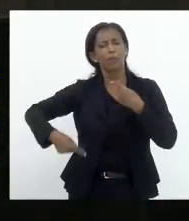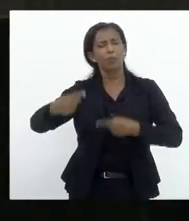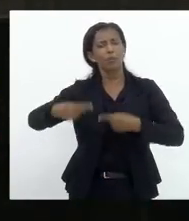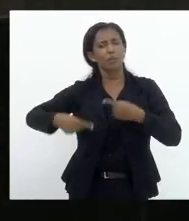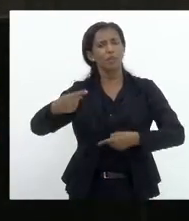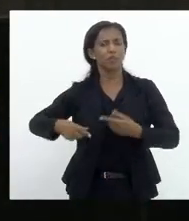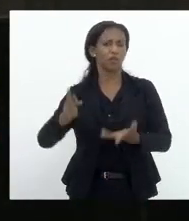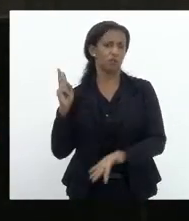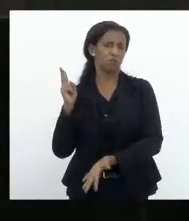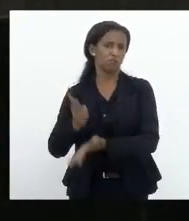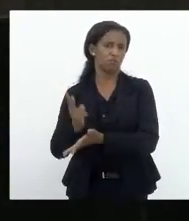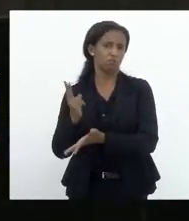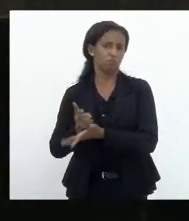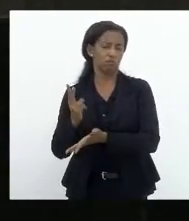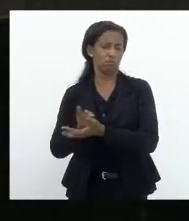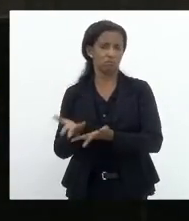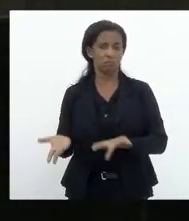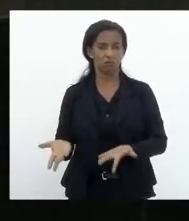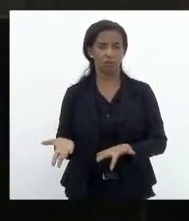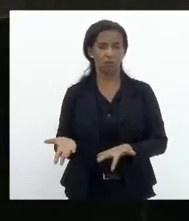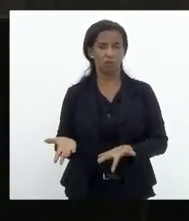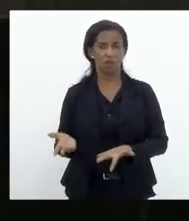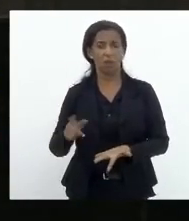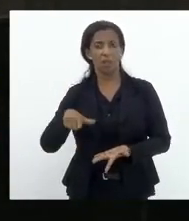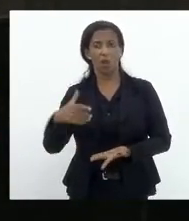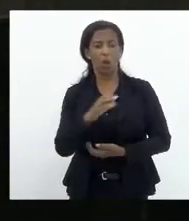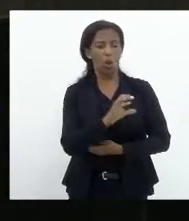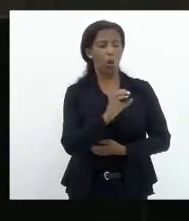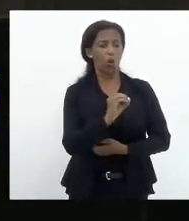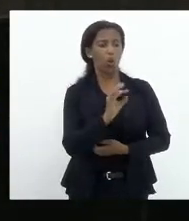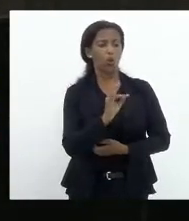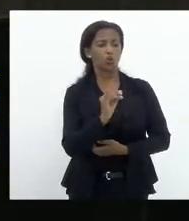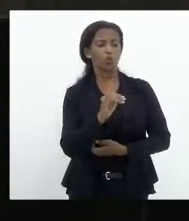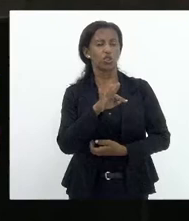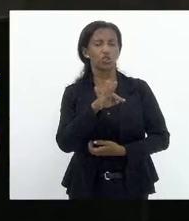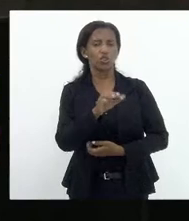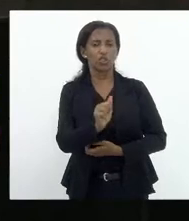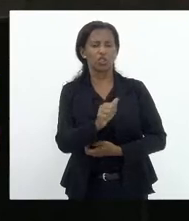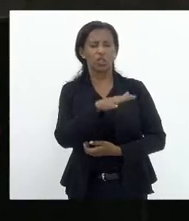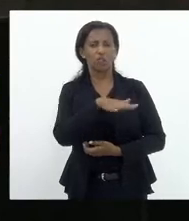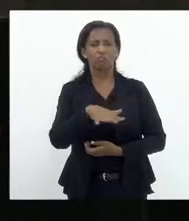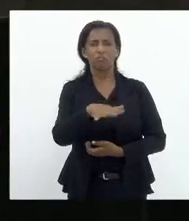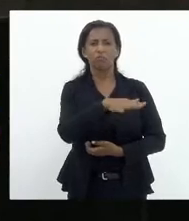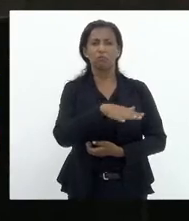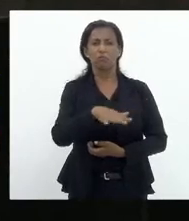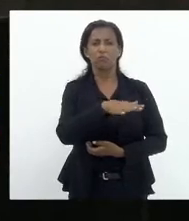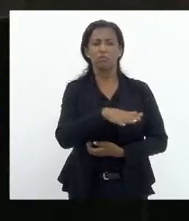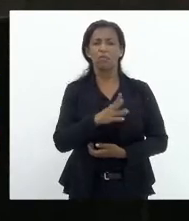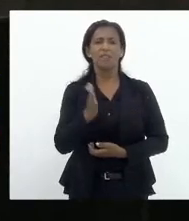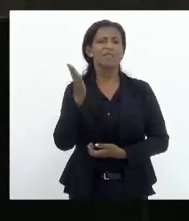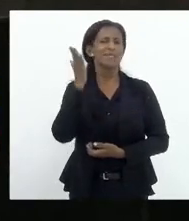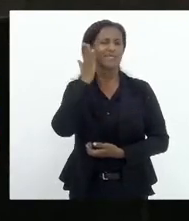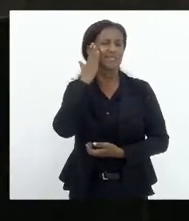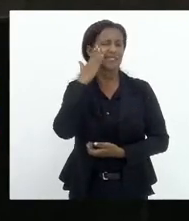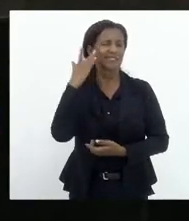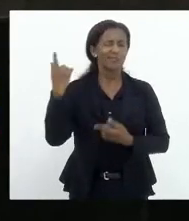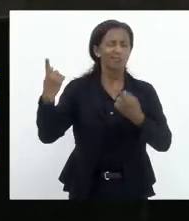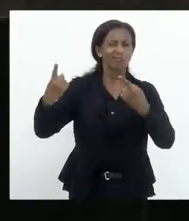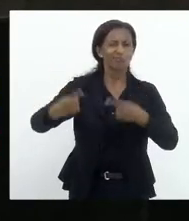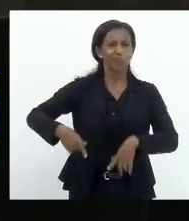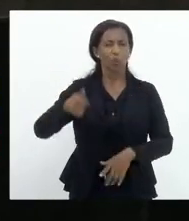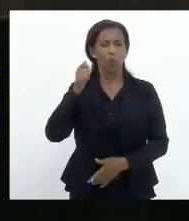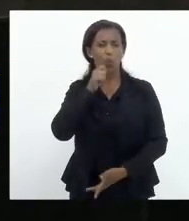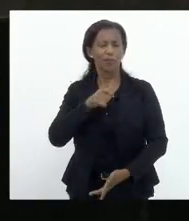permanecer ali enquanto o estudante cotista da Universidade do Estado do Rio de Janeiro sem bem o desafio da